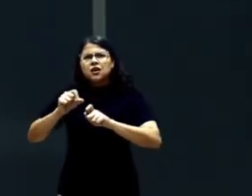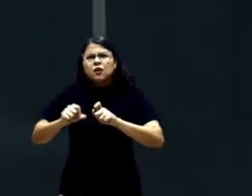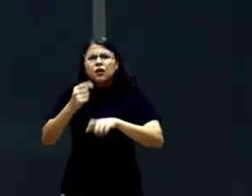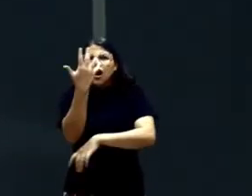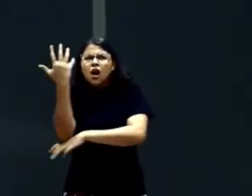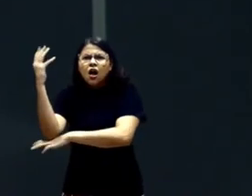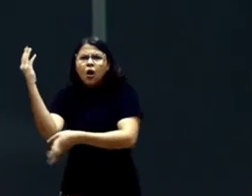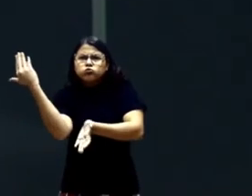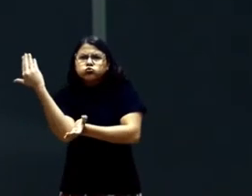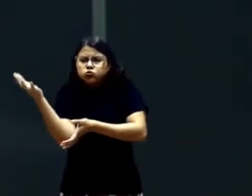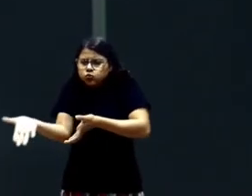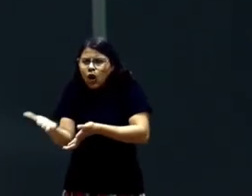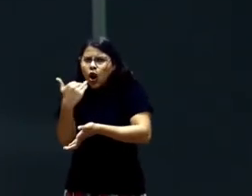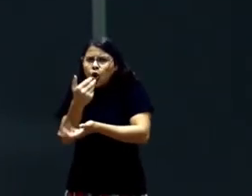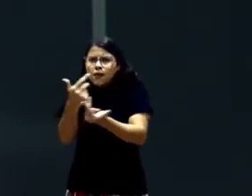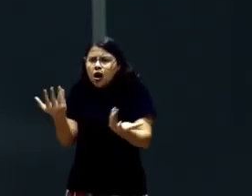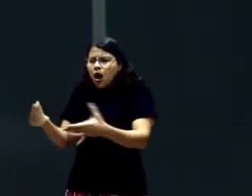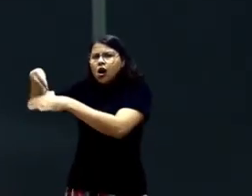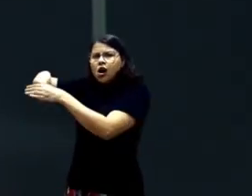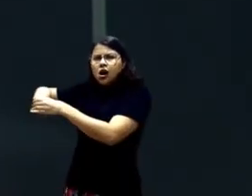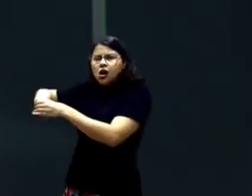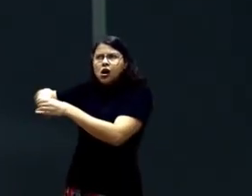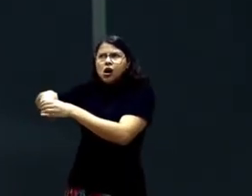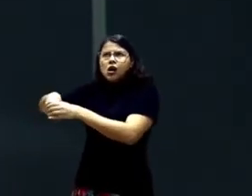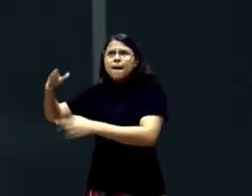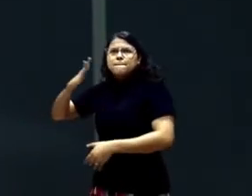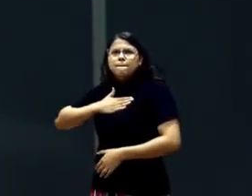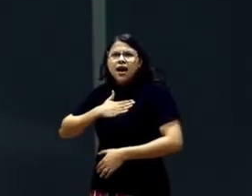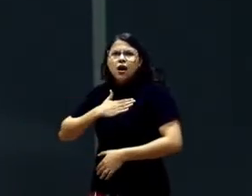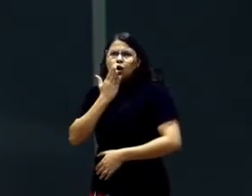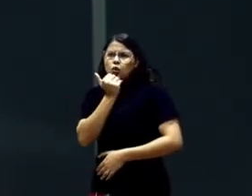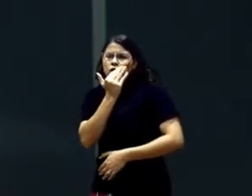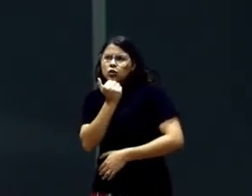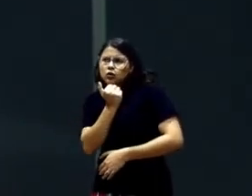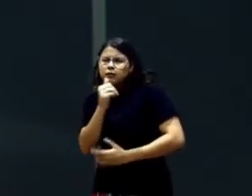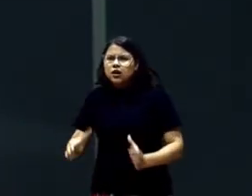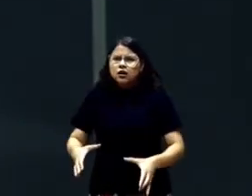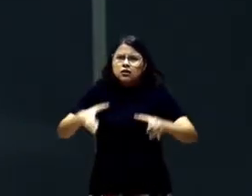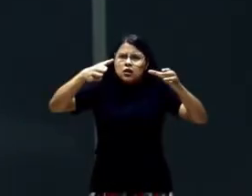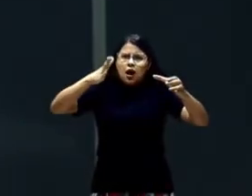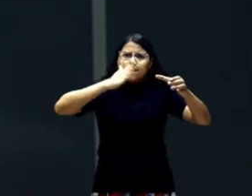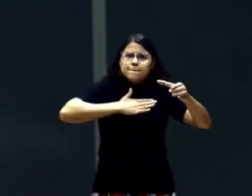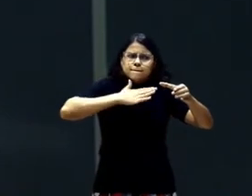Até que disse: derrubarei os meus celeiros, construirei outros